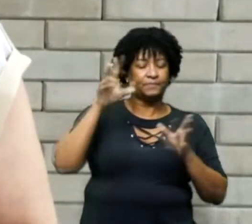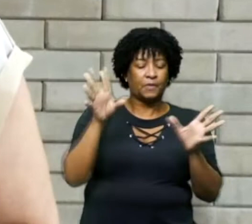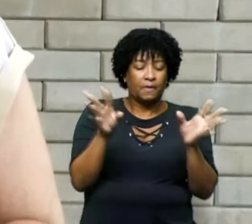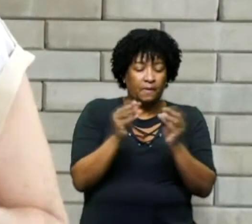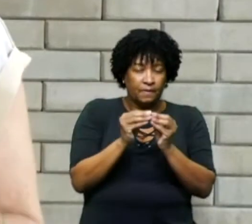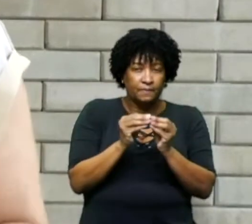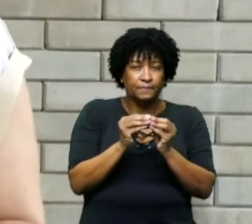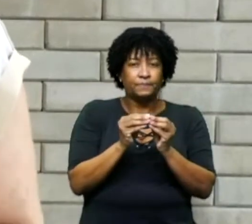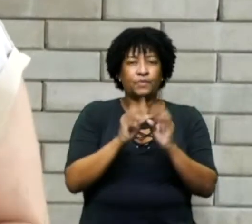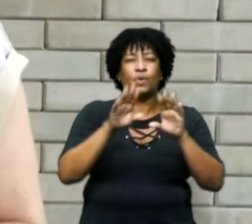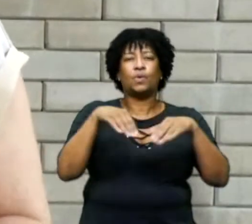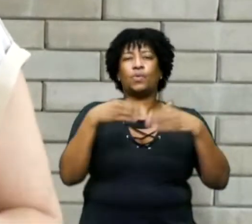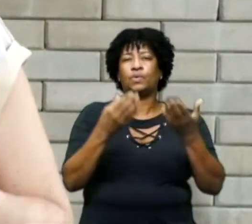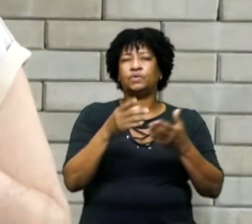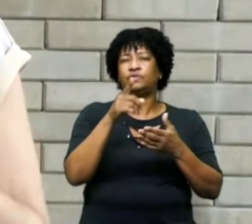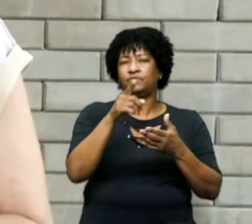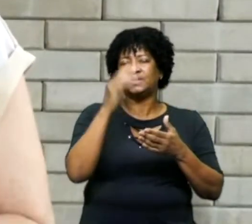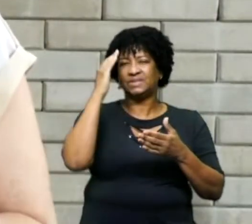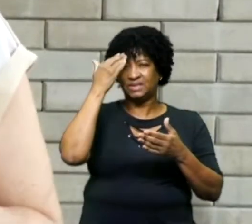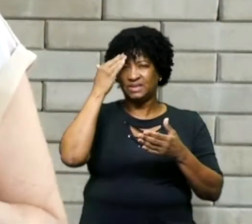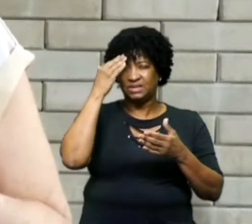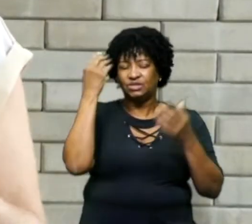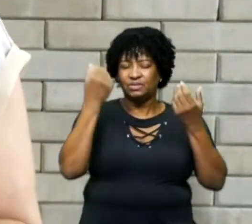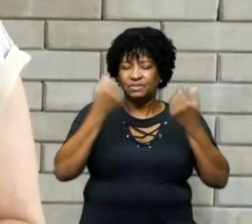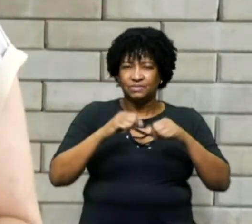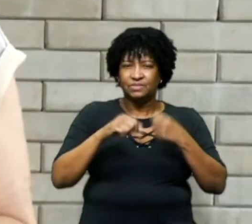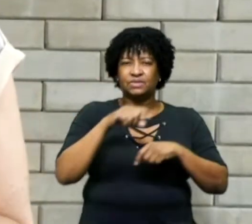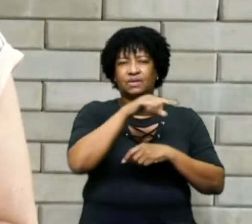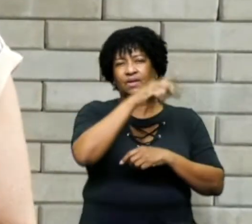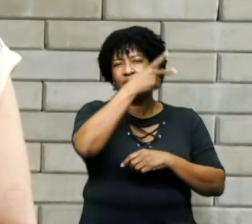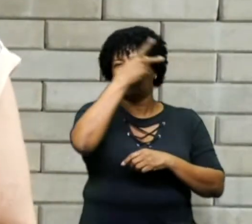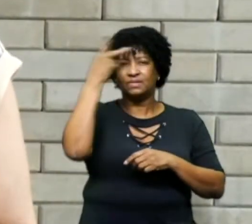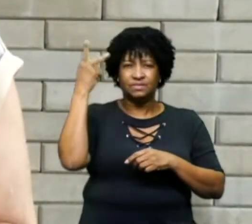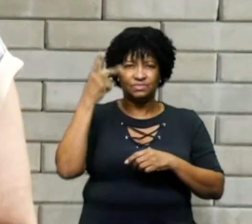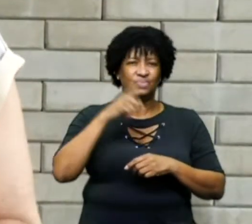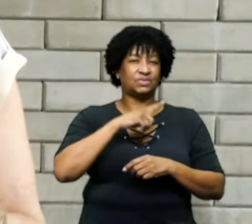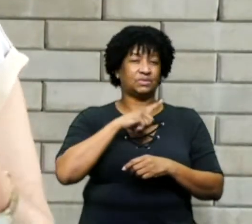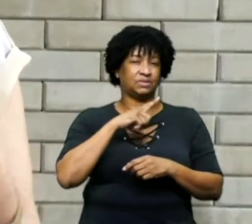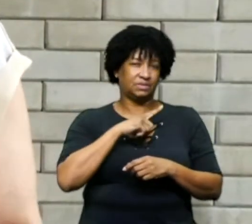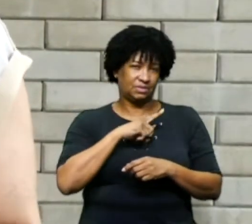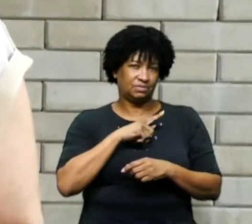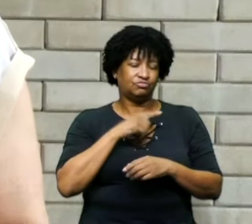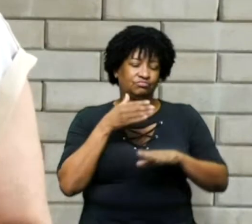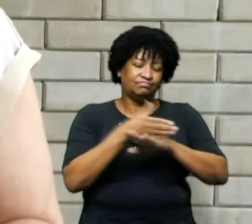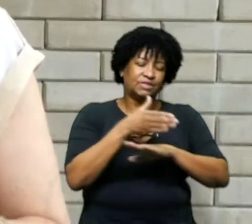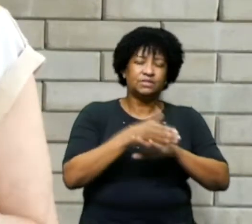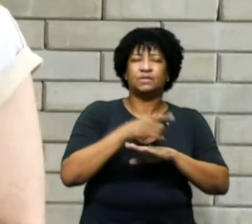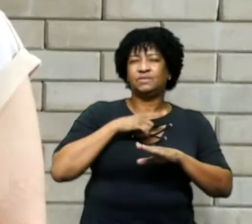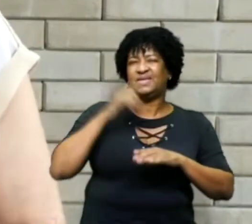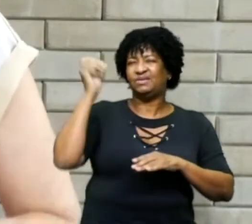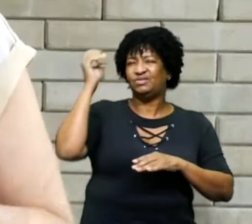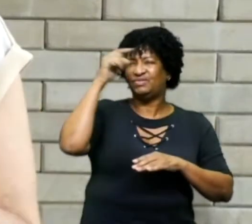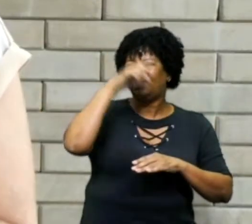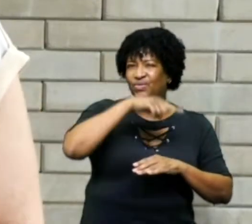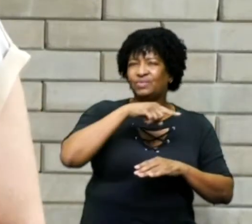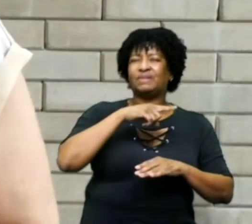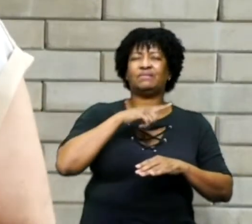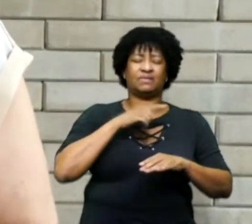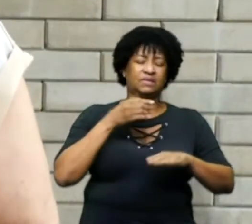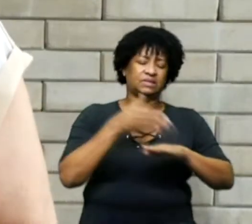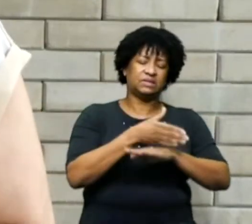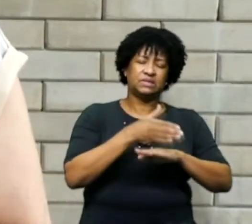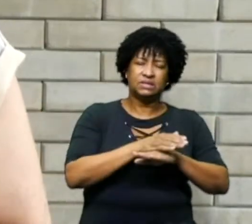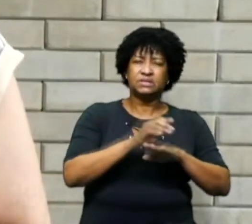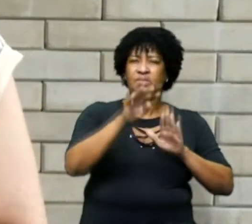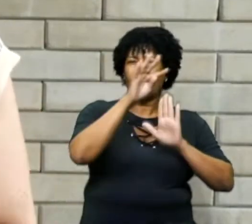entender melhor a história mas resumidamente quando você entende a necessidade que essas pessoas estão hoje tendo de tem acesso a